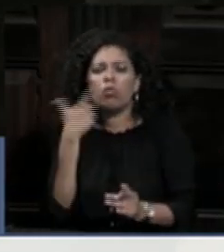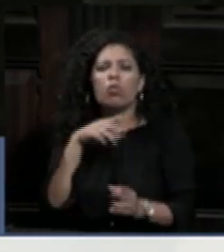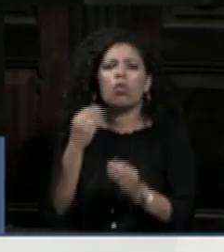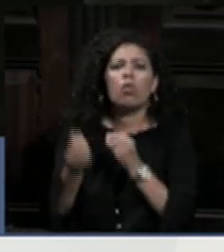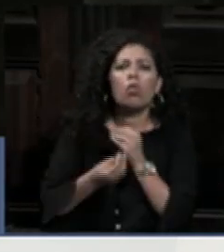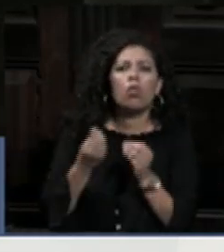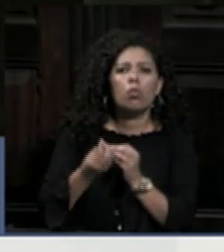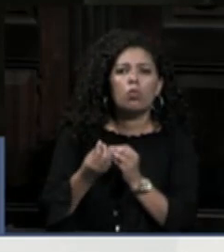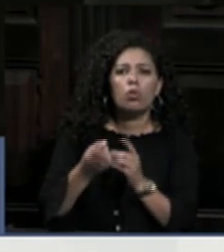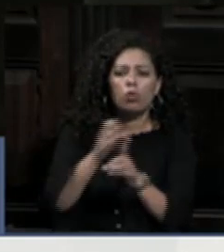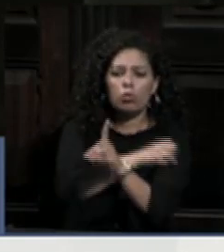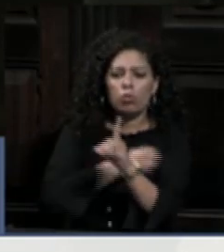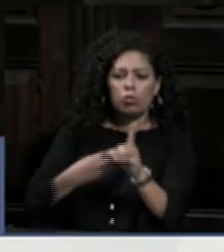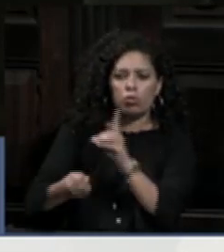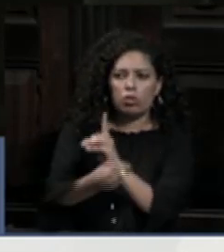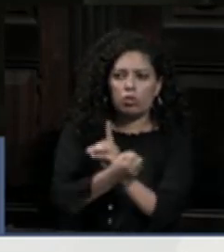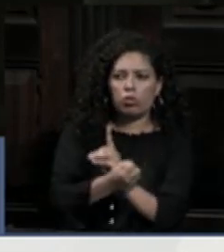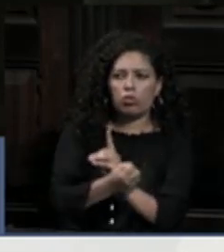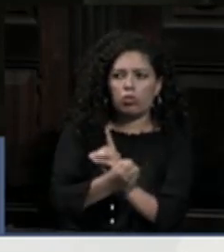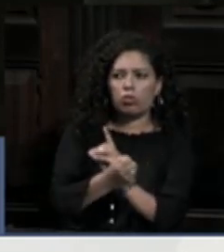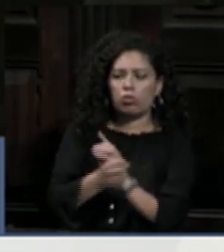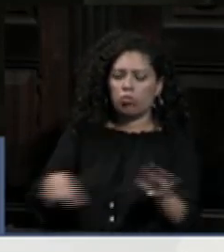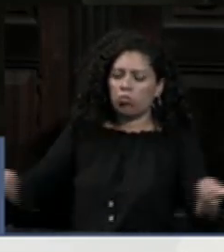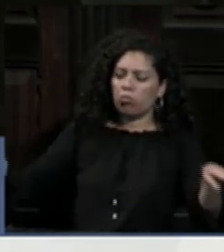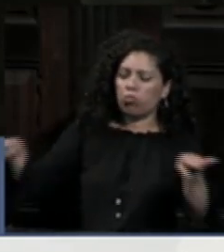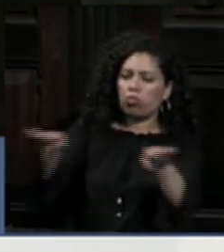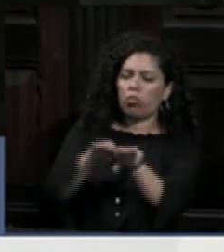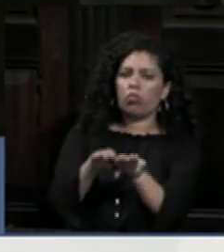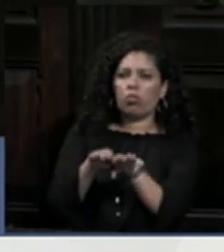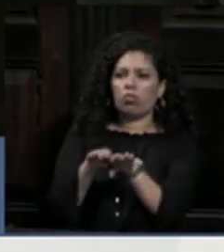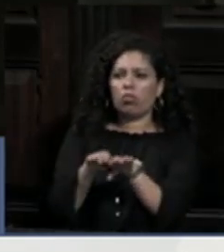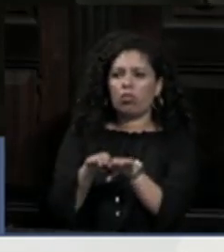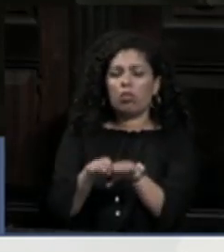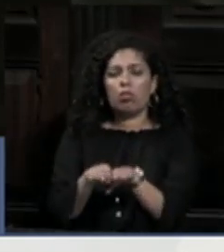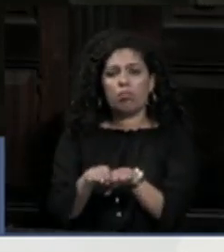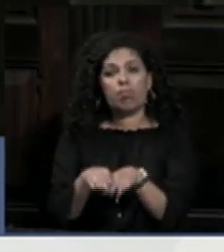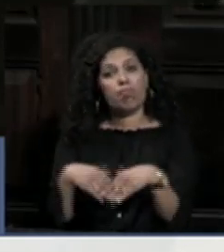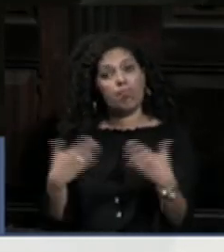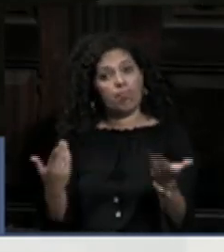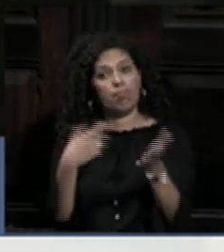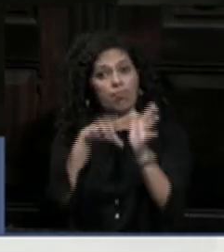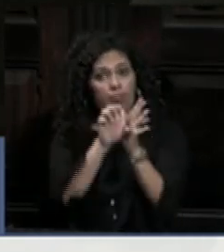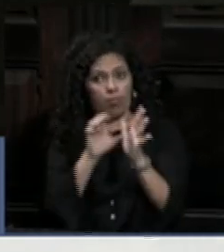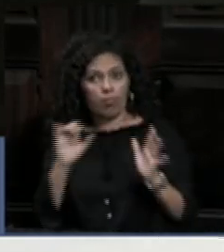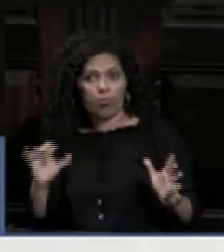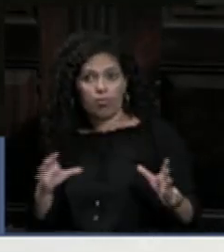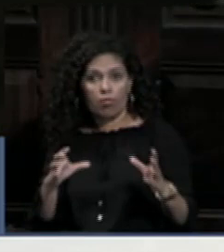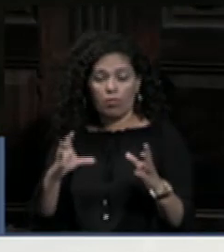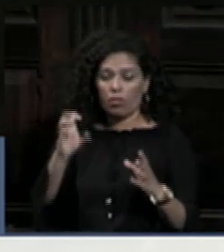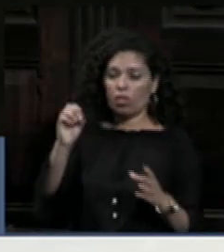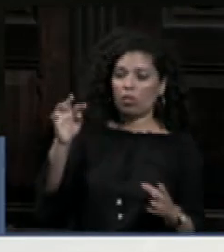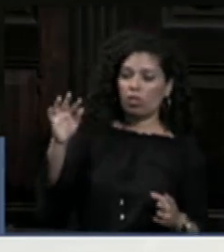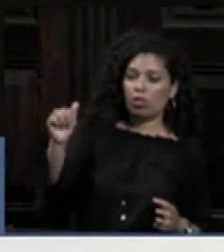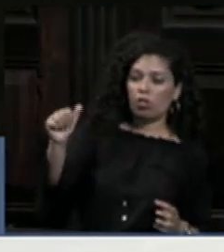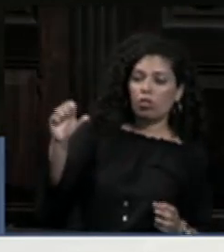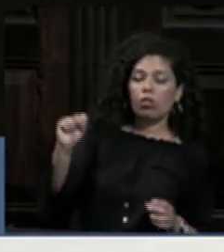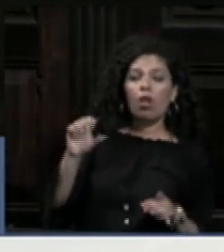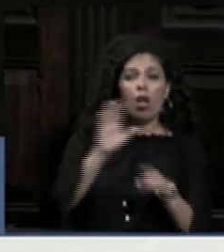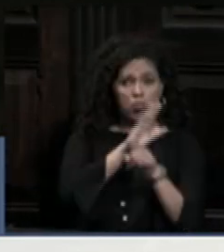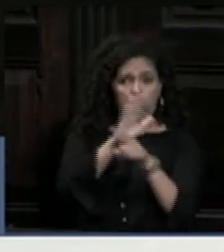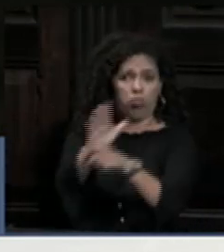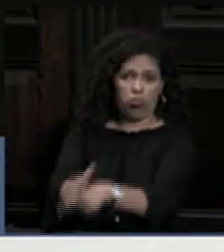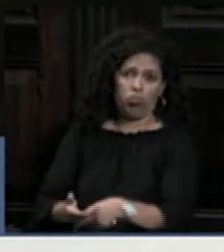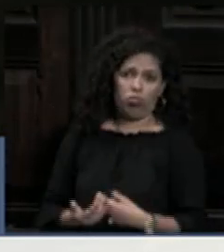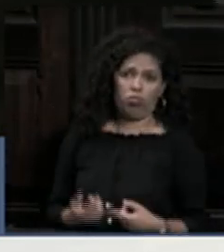de copas é um desses processos de resgate histórico de